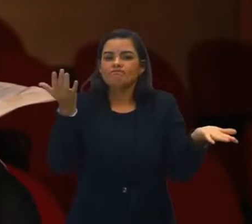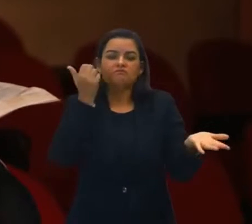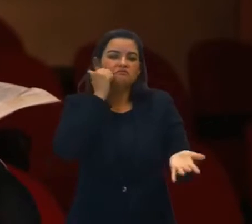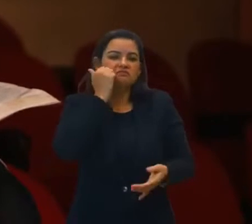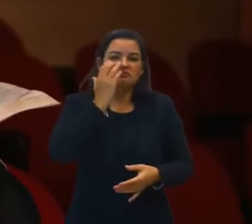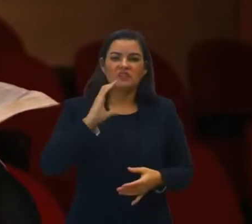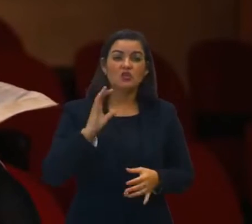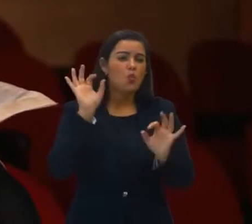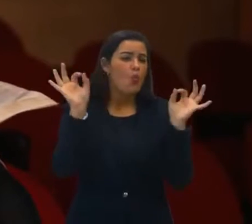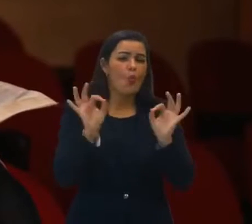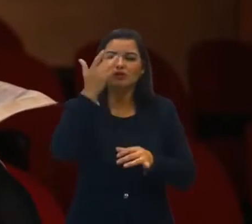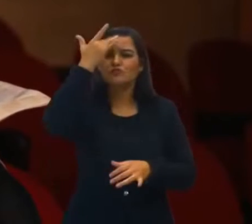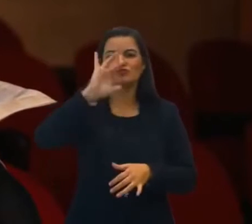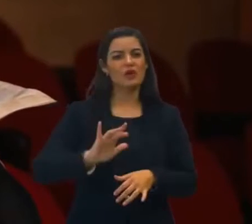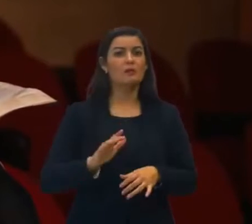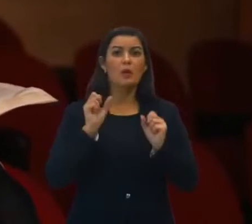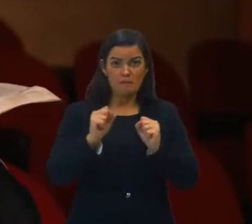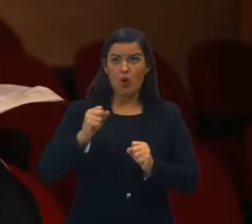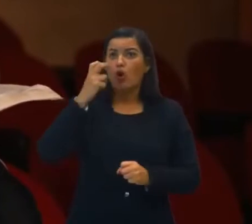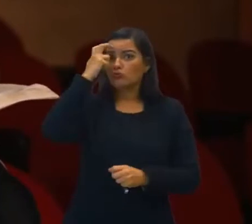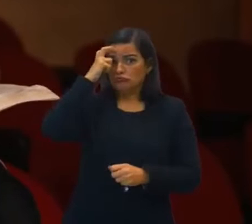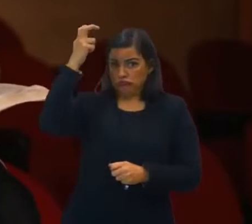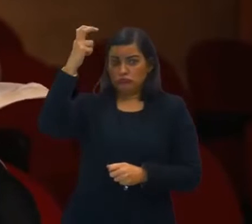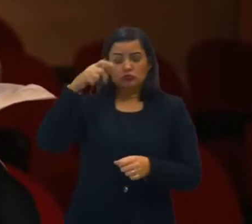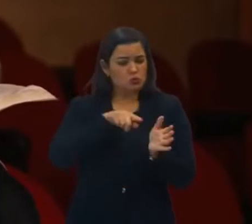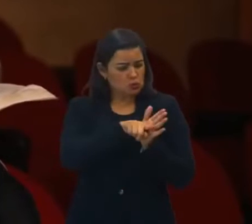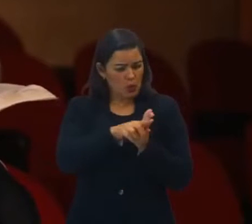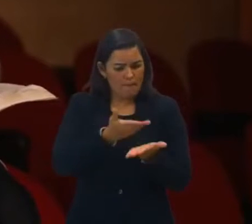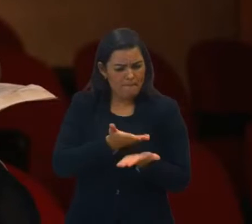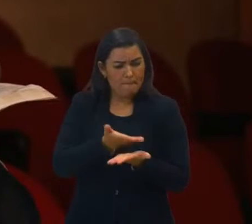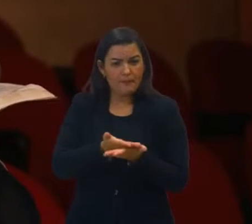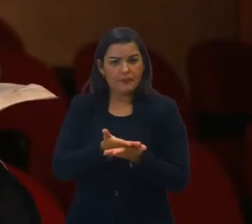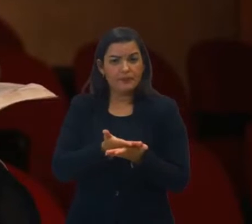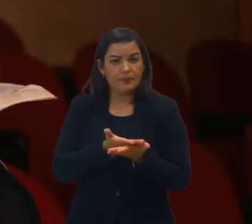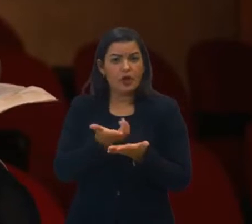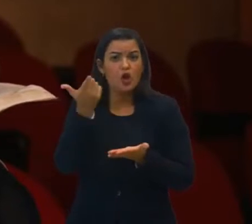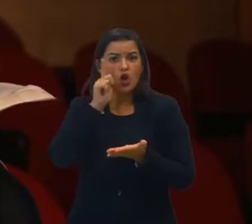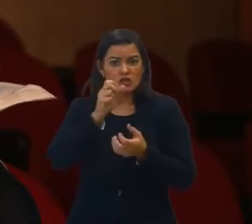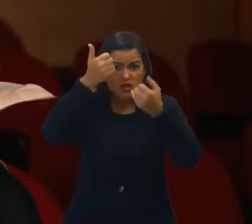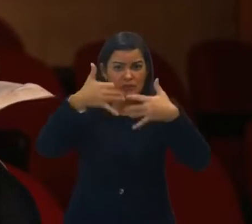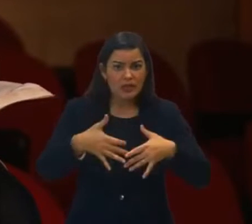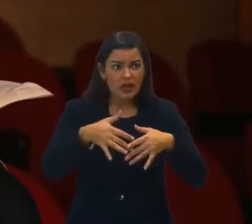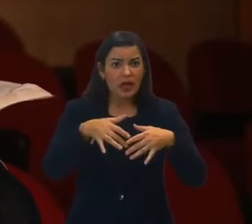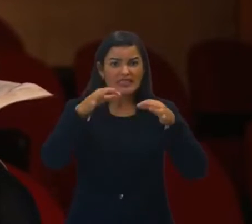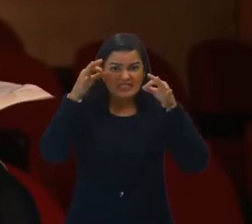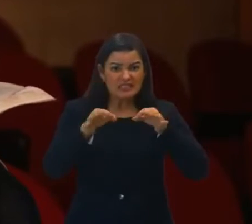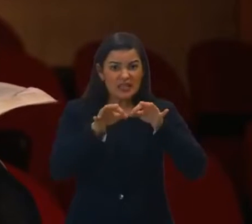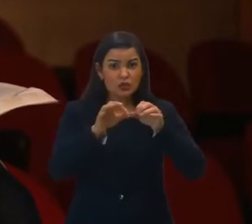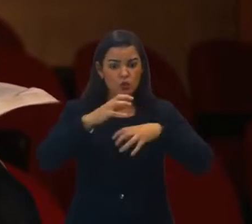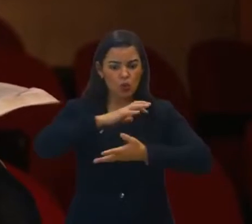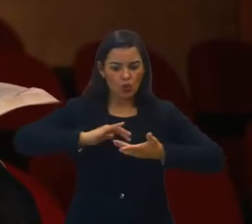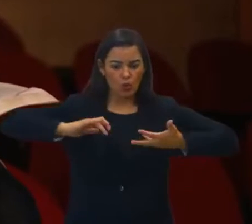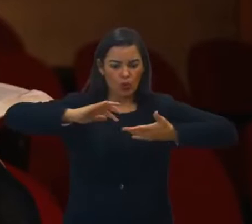conhecimento, por mais peregrina que seja a sua inteligência, é capaz de afirmar categoricamente qual é o tamanho exato do